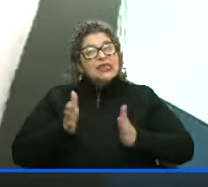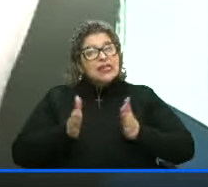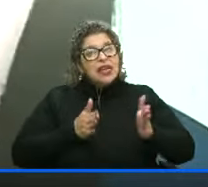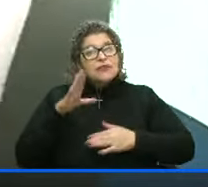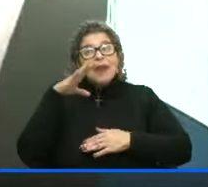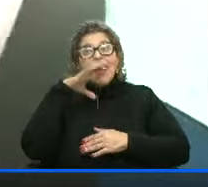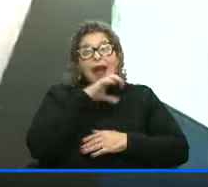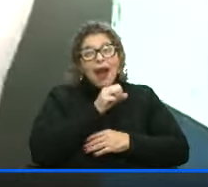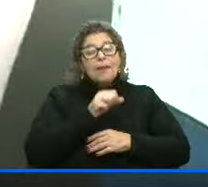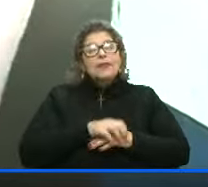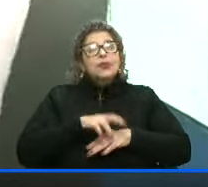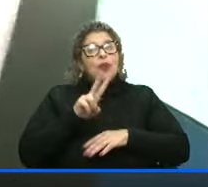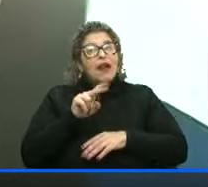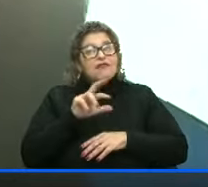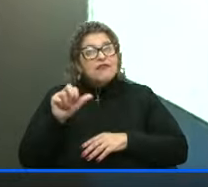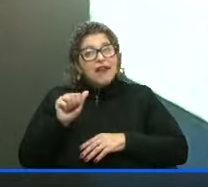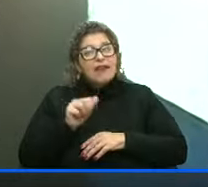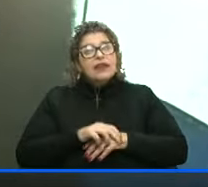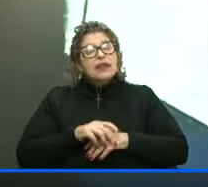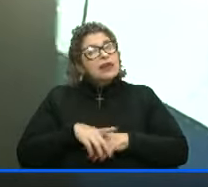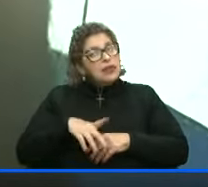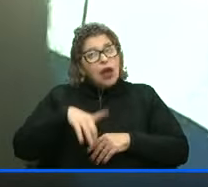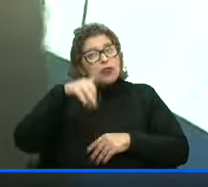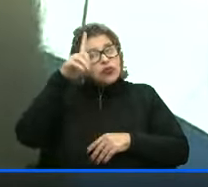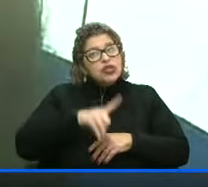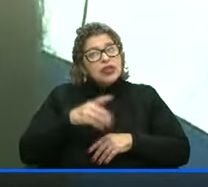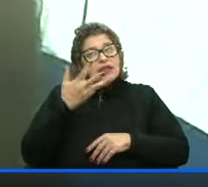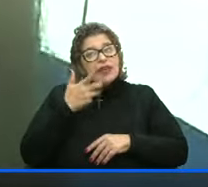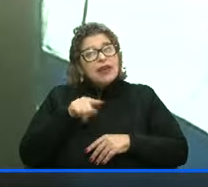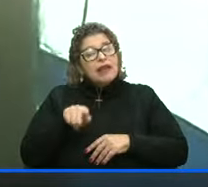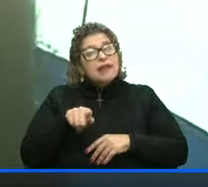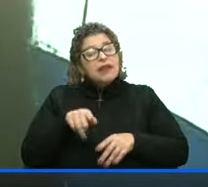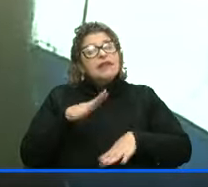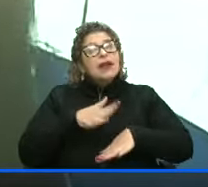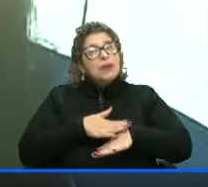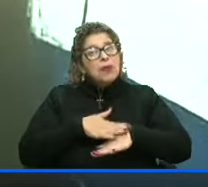mais rápido possível a vaga, que é o direito daquela criança naquele momento também.